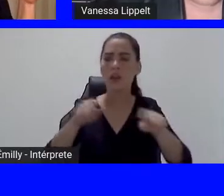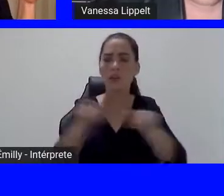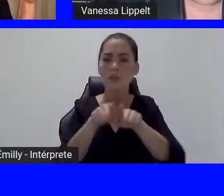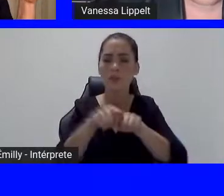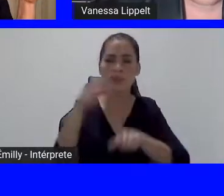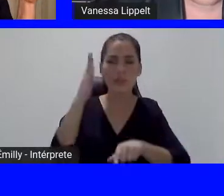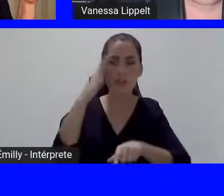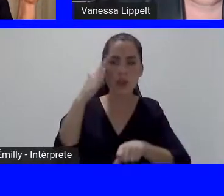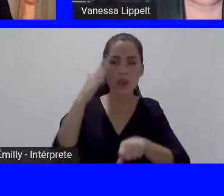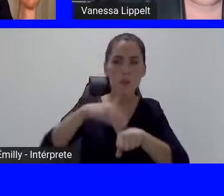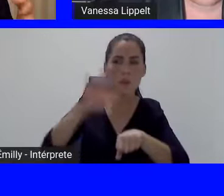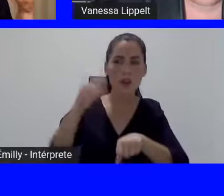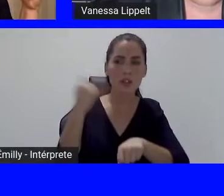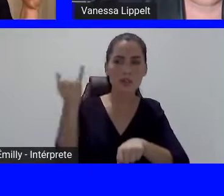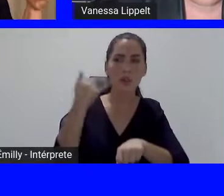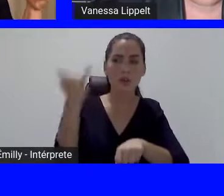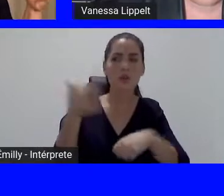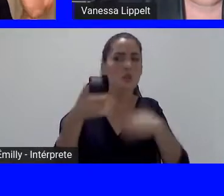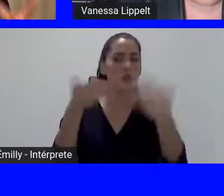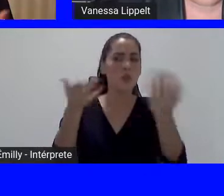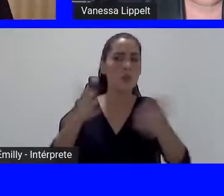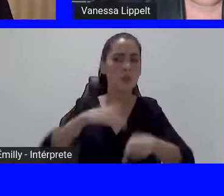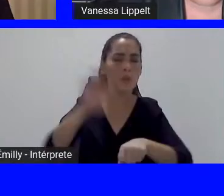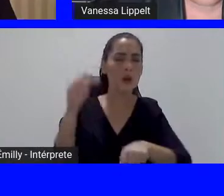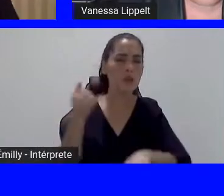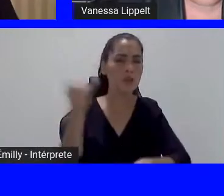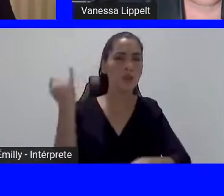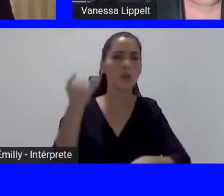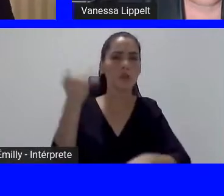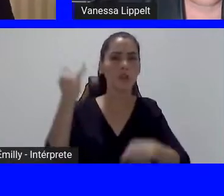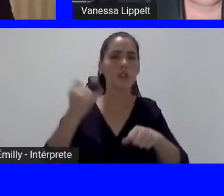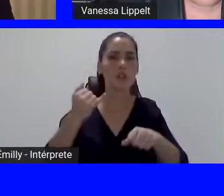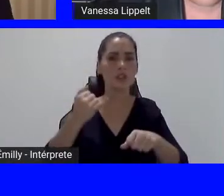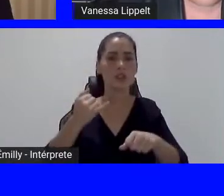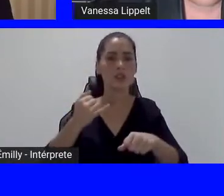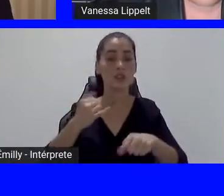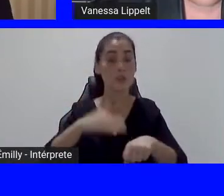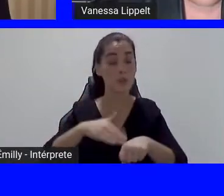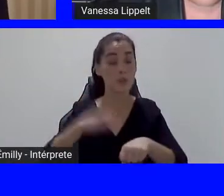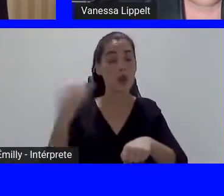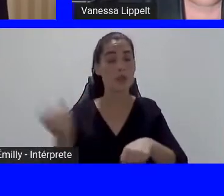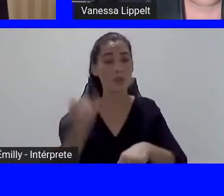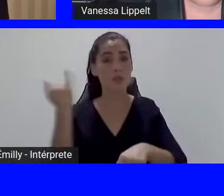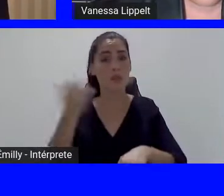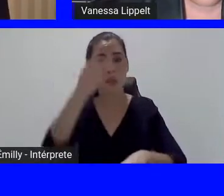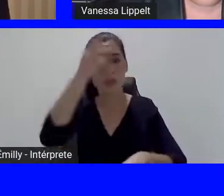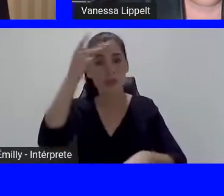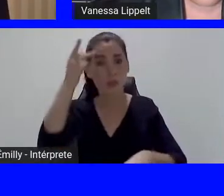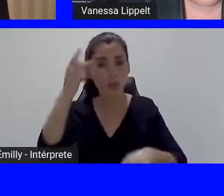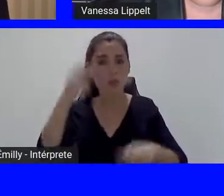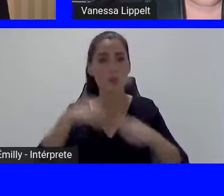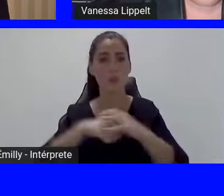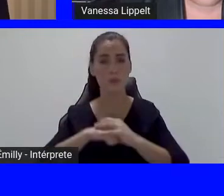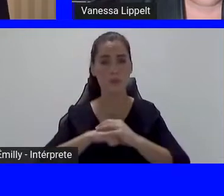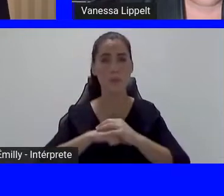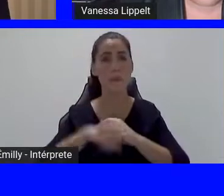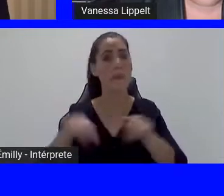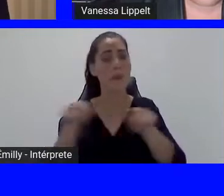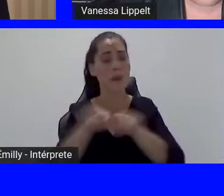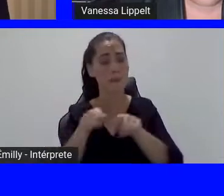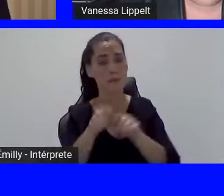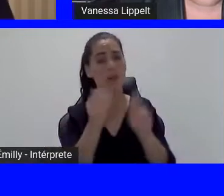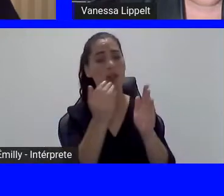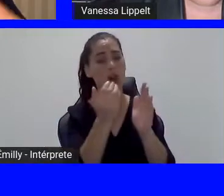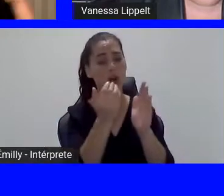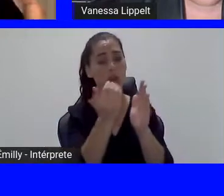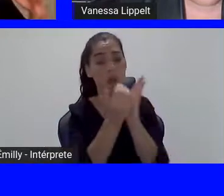numa gestão? As prioridades são as pessoas. De um lado, um programa de assistência social, que nós temos que proteger mesmo essas pessoas que